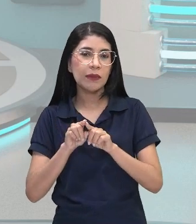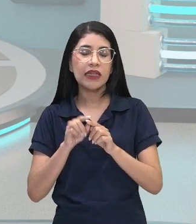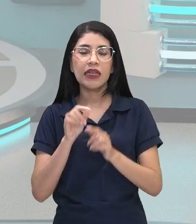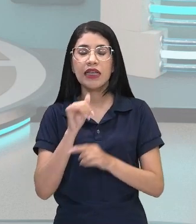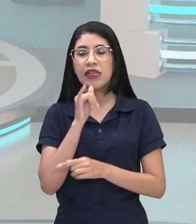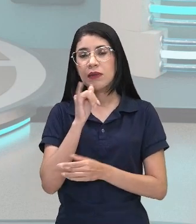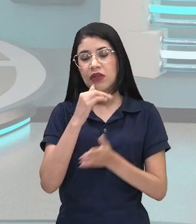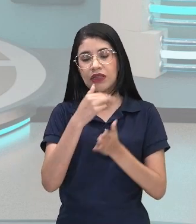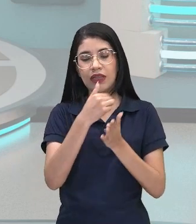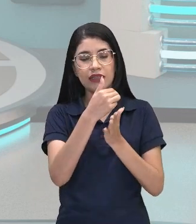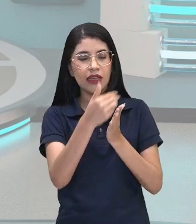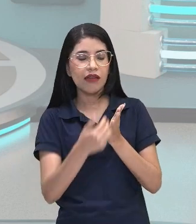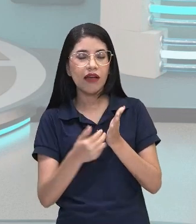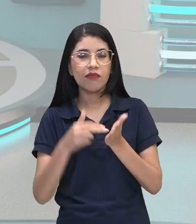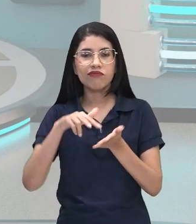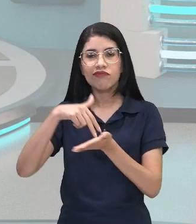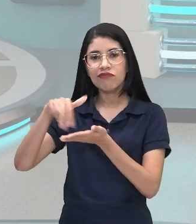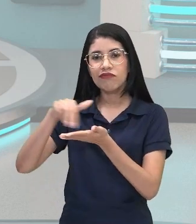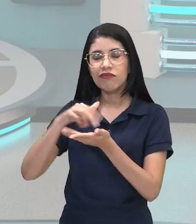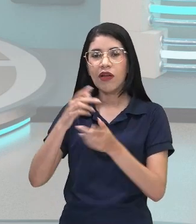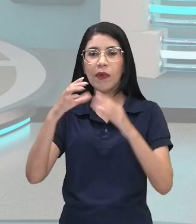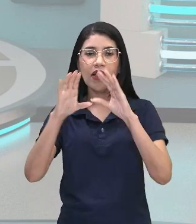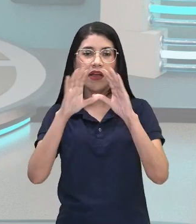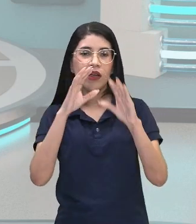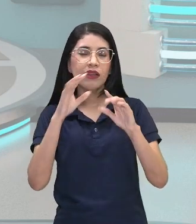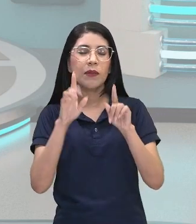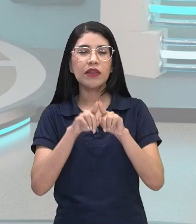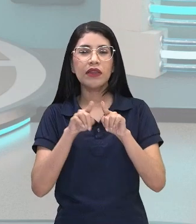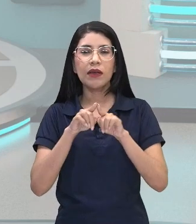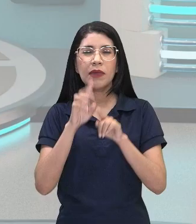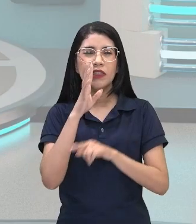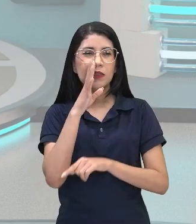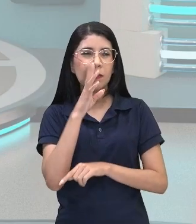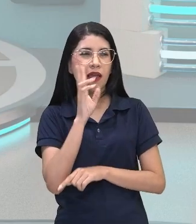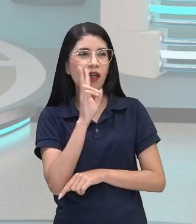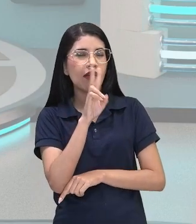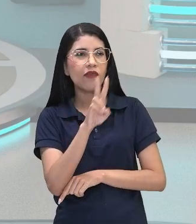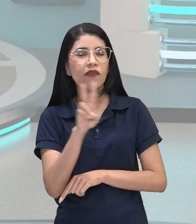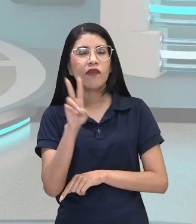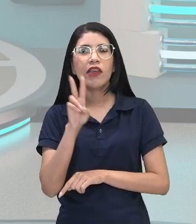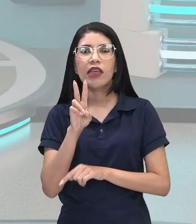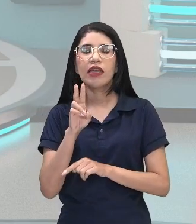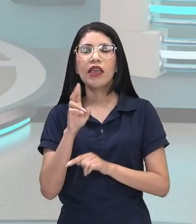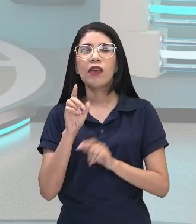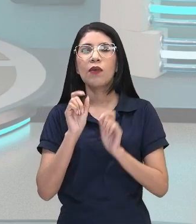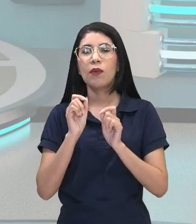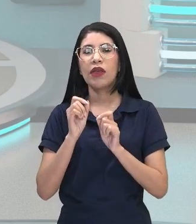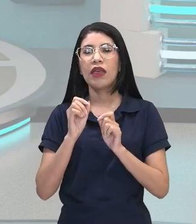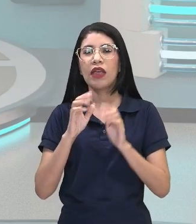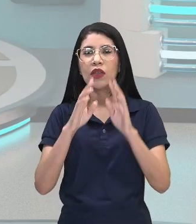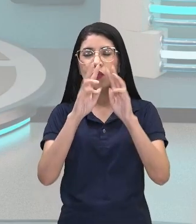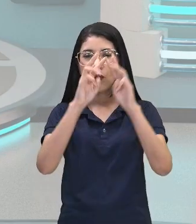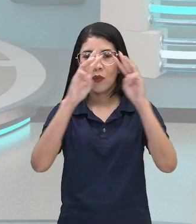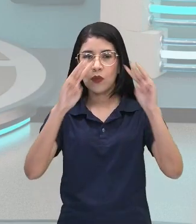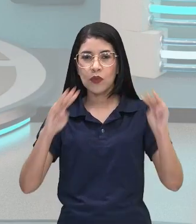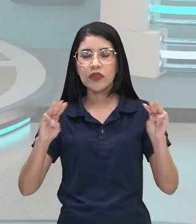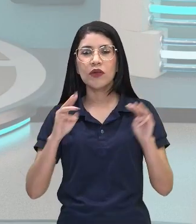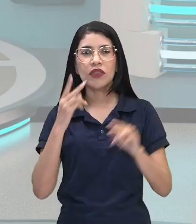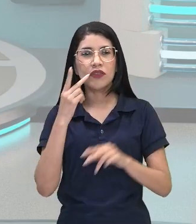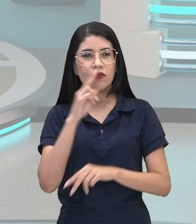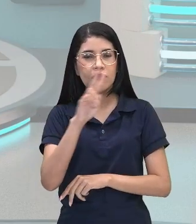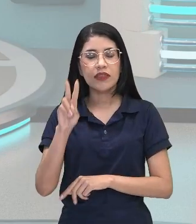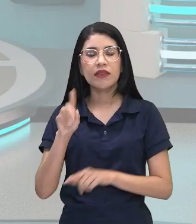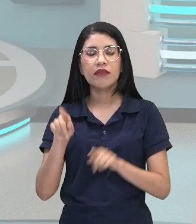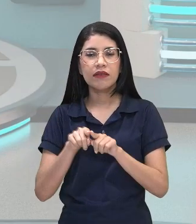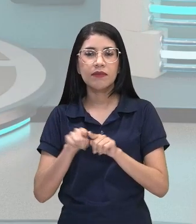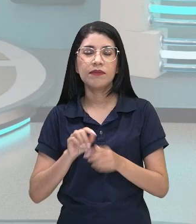desenhamos, dançamos, cantamos e apreciamos objetos expostos em galerias e museus. A